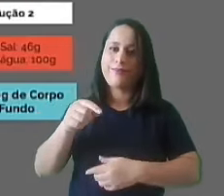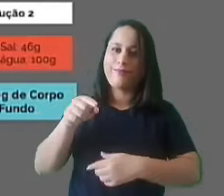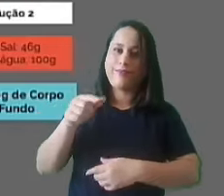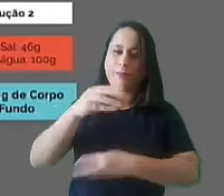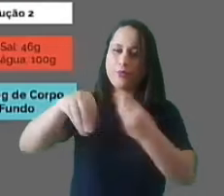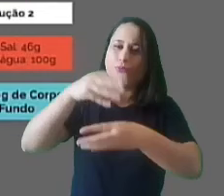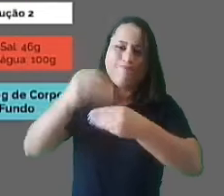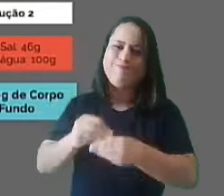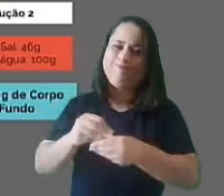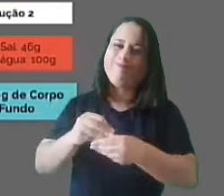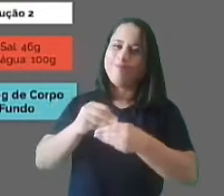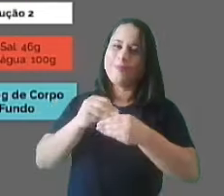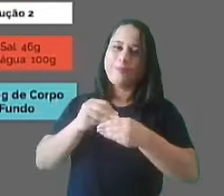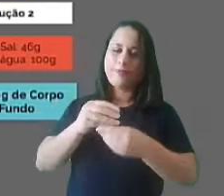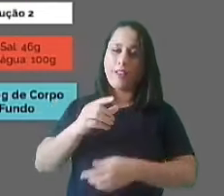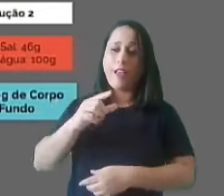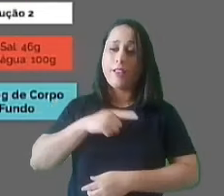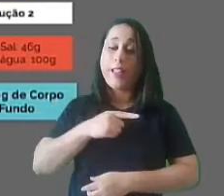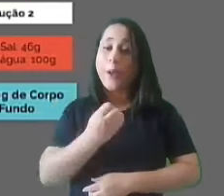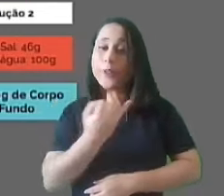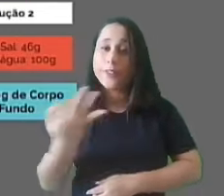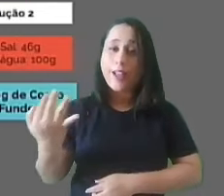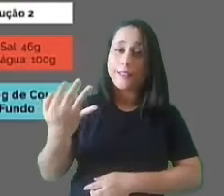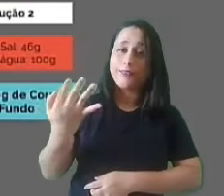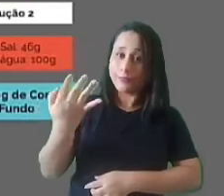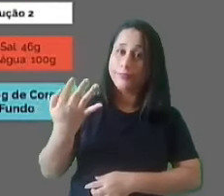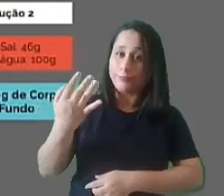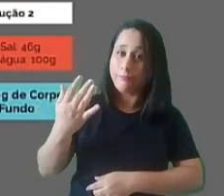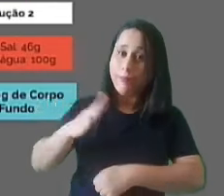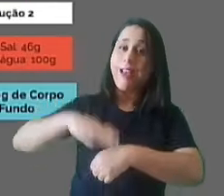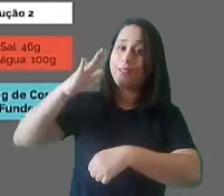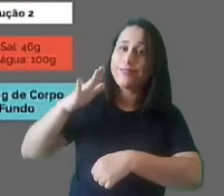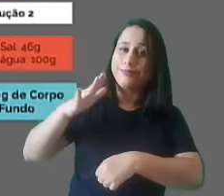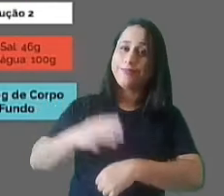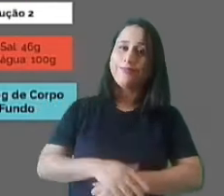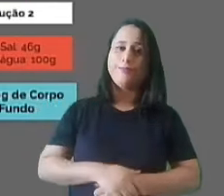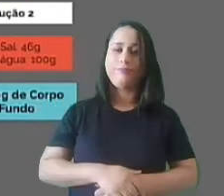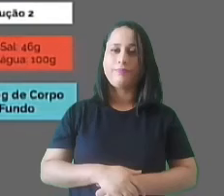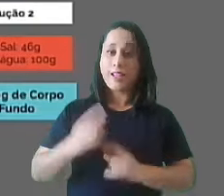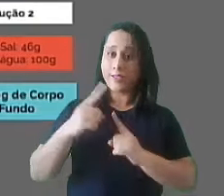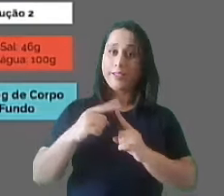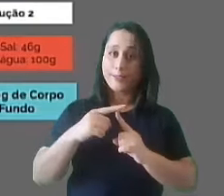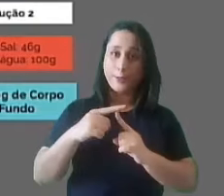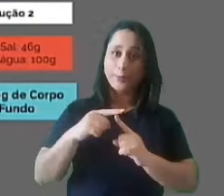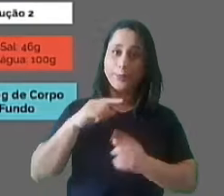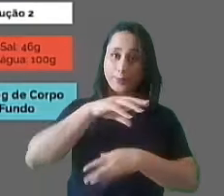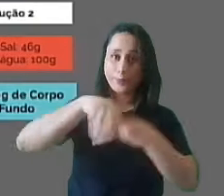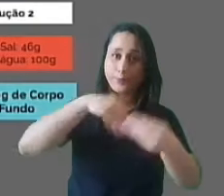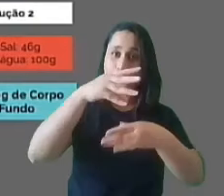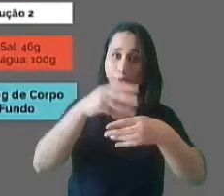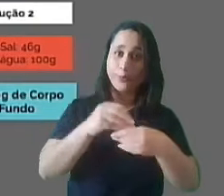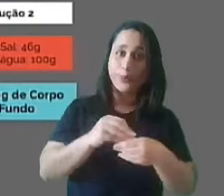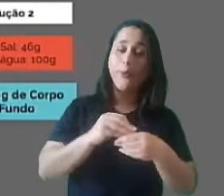fundo. Sobra 10 gramas de sal. Então, nesse caso, passou da capacidade de